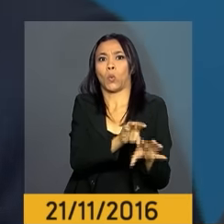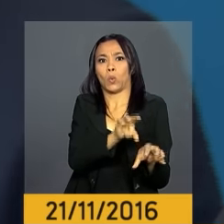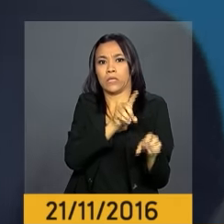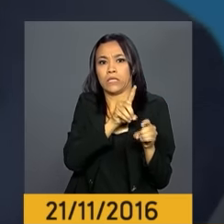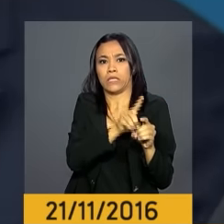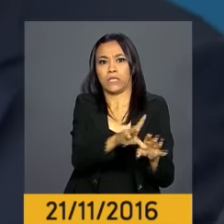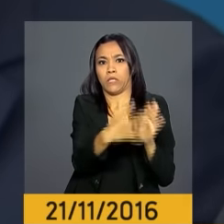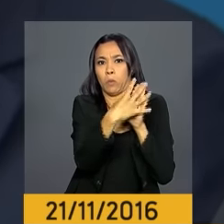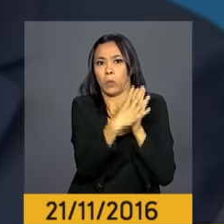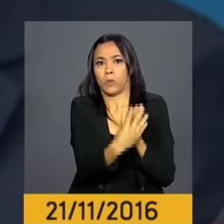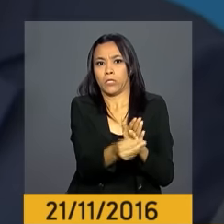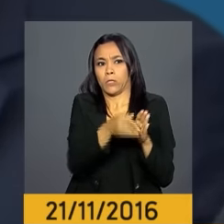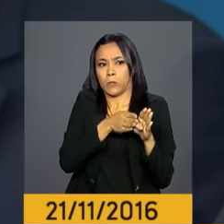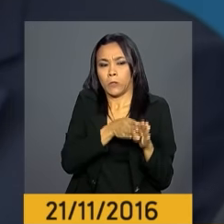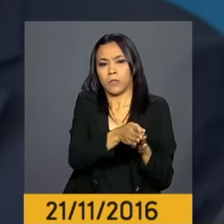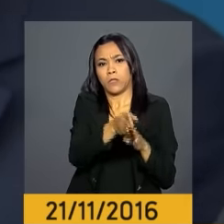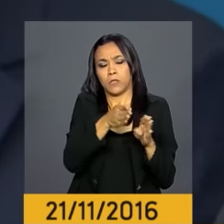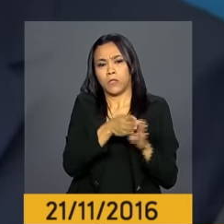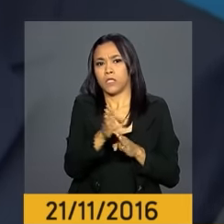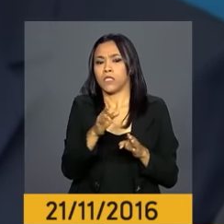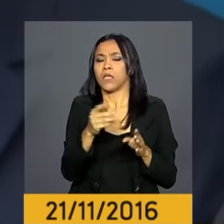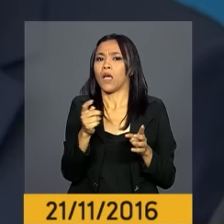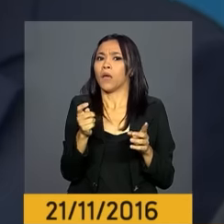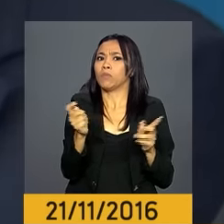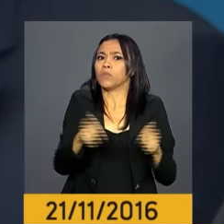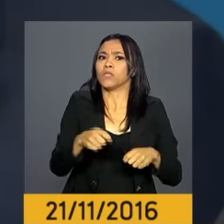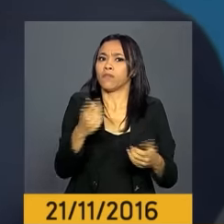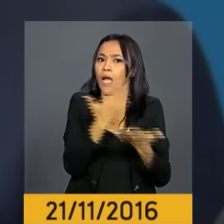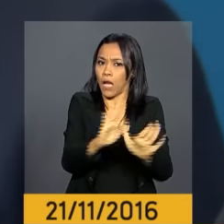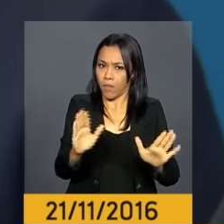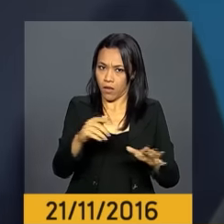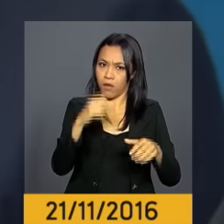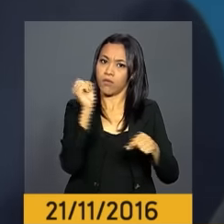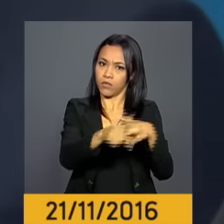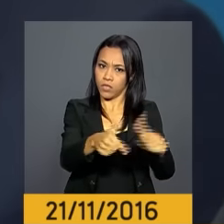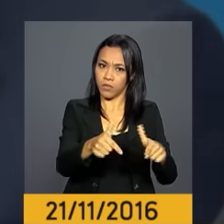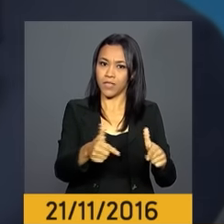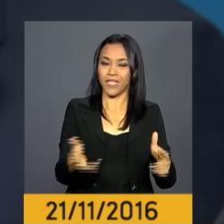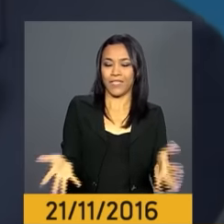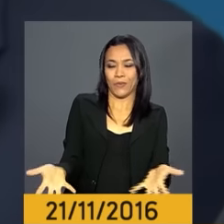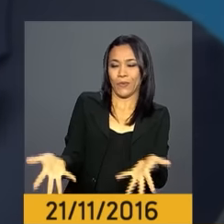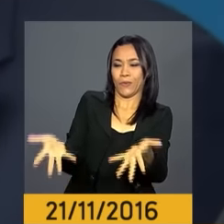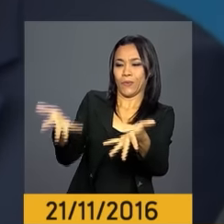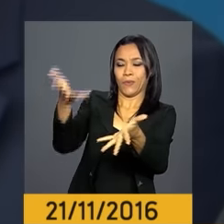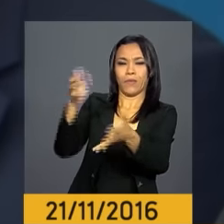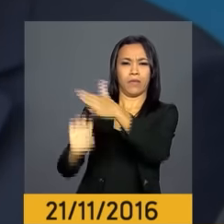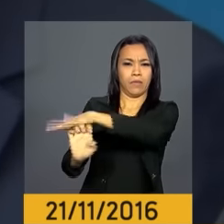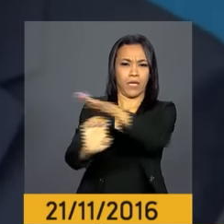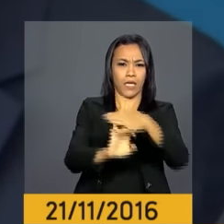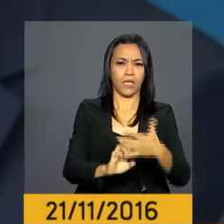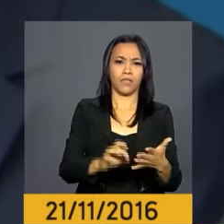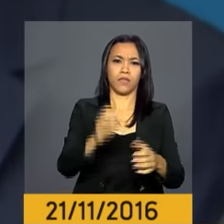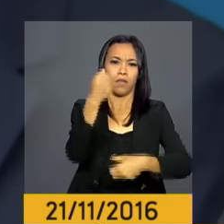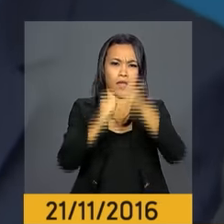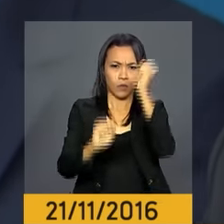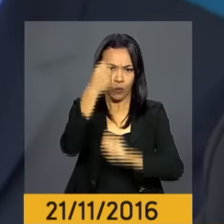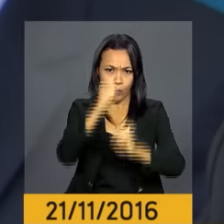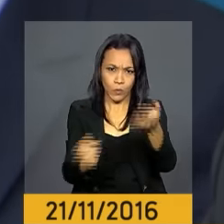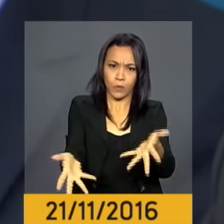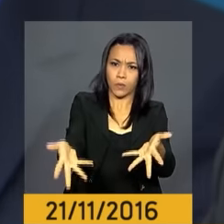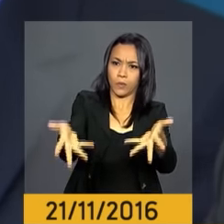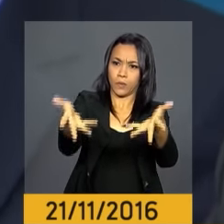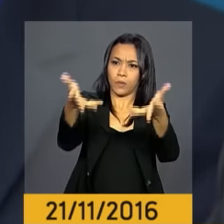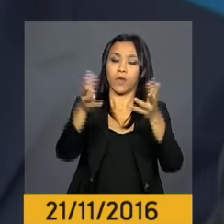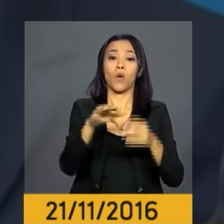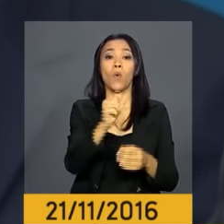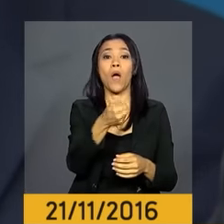acham que é possível acabar com o desemprego, mas sem prestigiar a indústria, o comércio, o setor privado, o